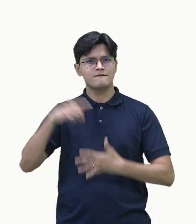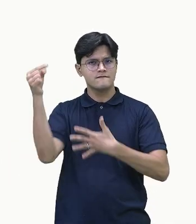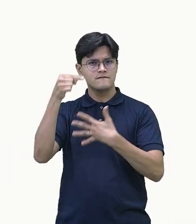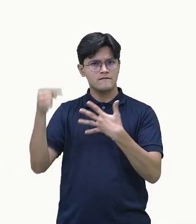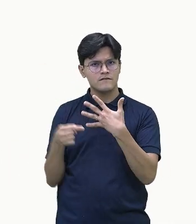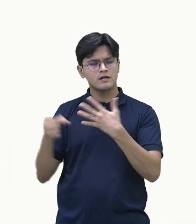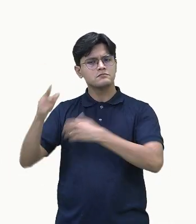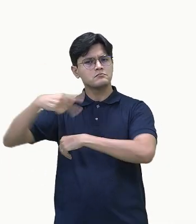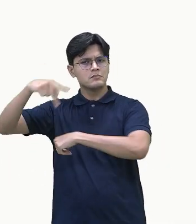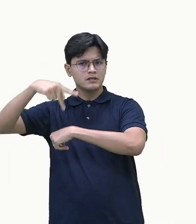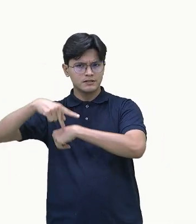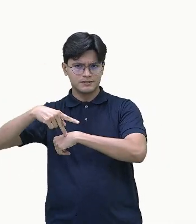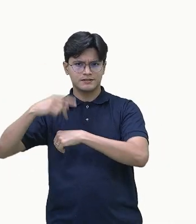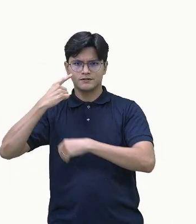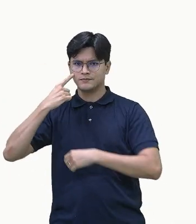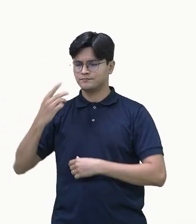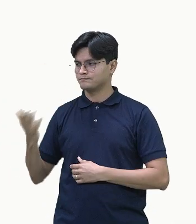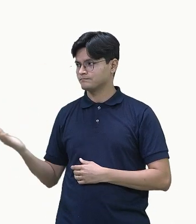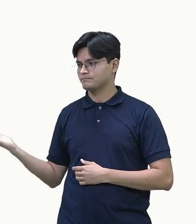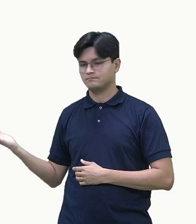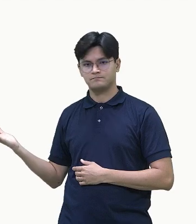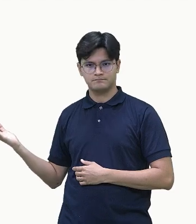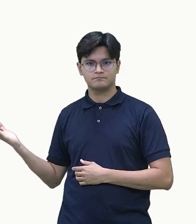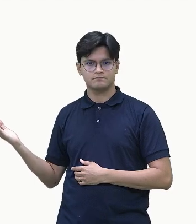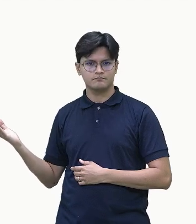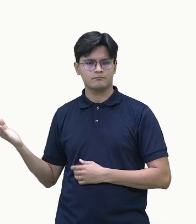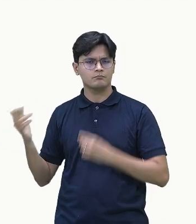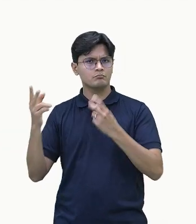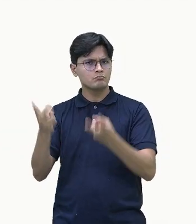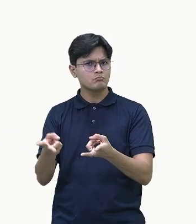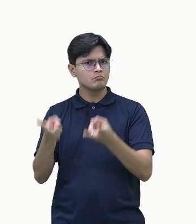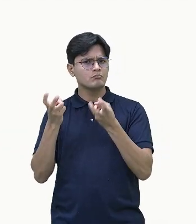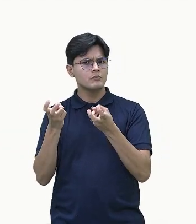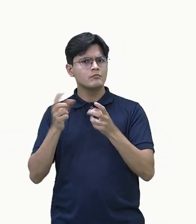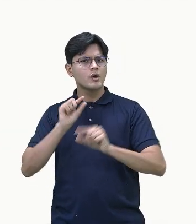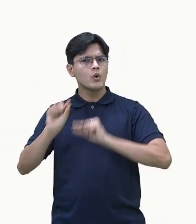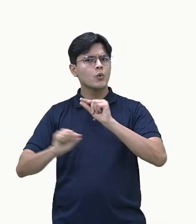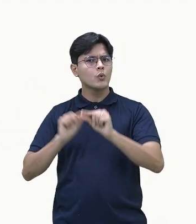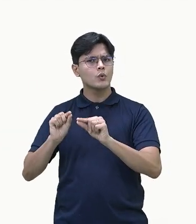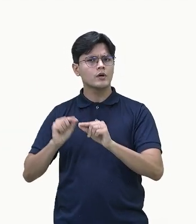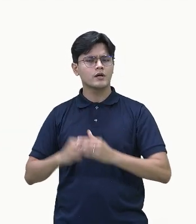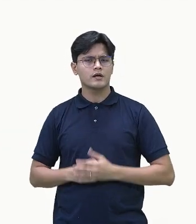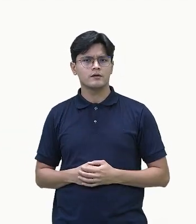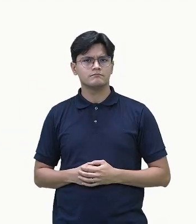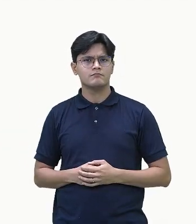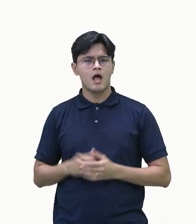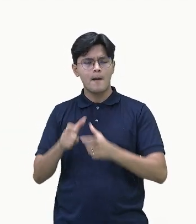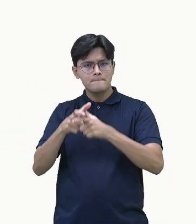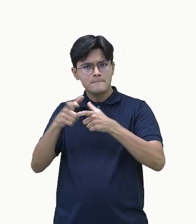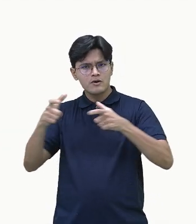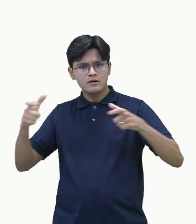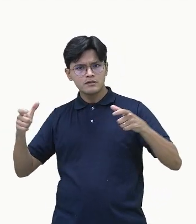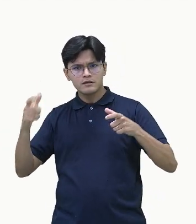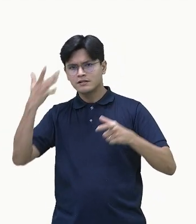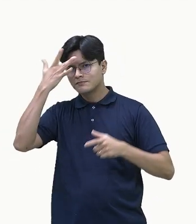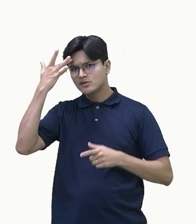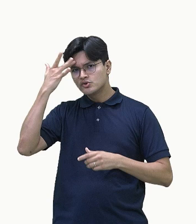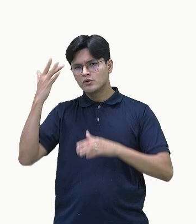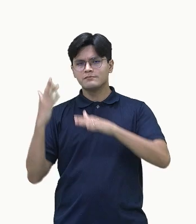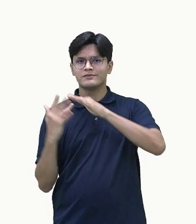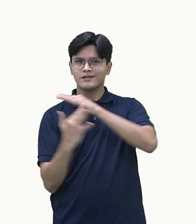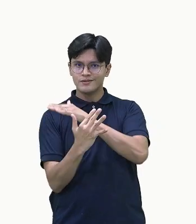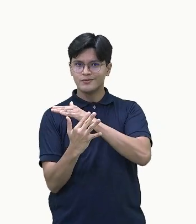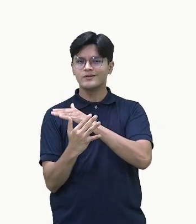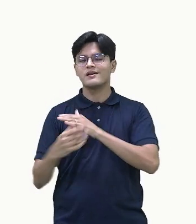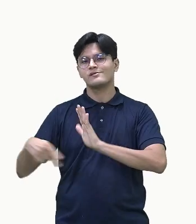consegue reparar, de acordo com esse gráfico, que a maior porcentagem de imigração é justamente a de